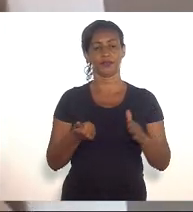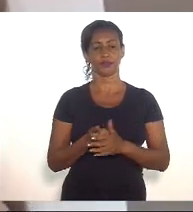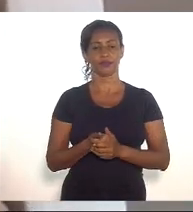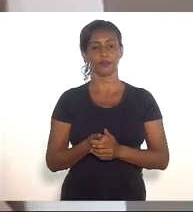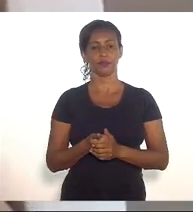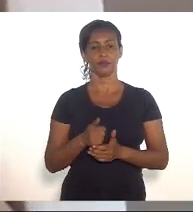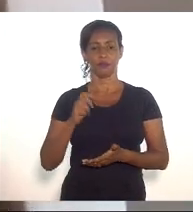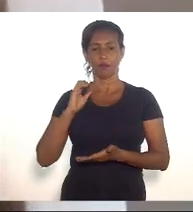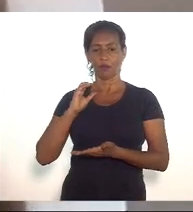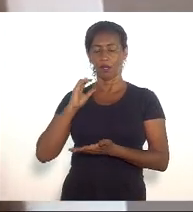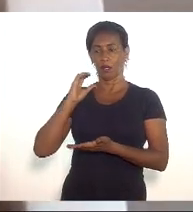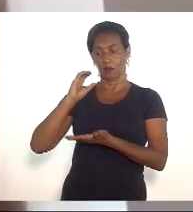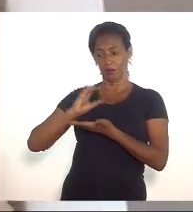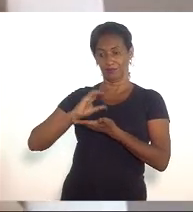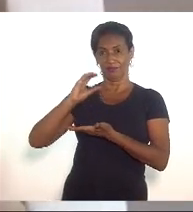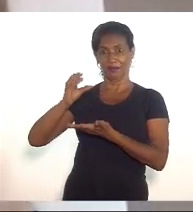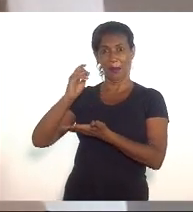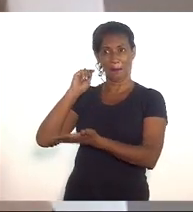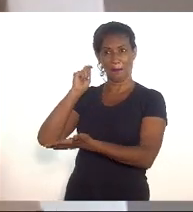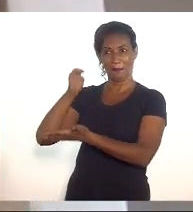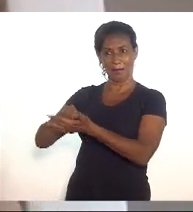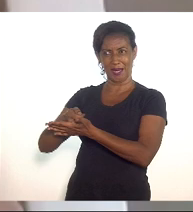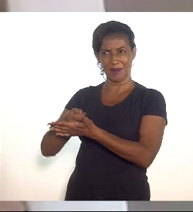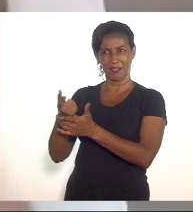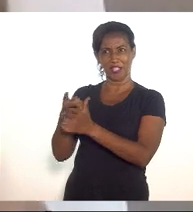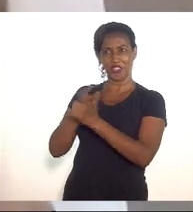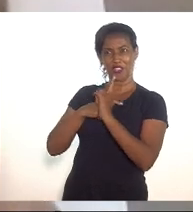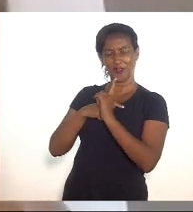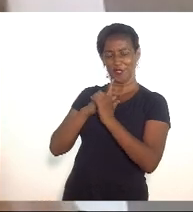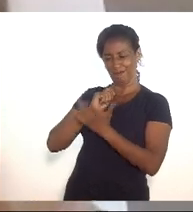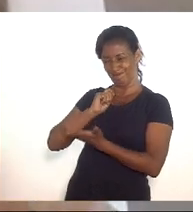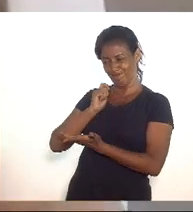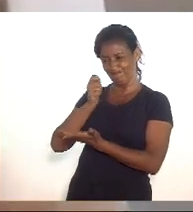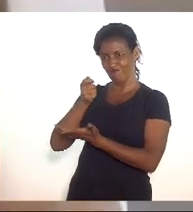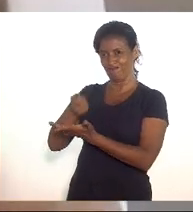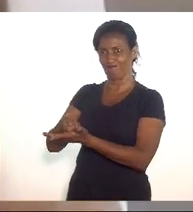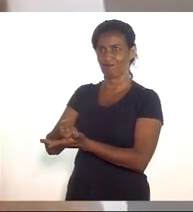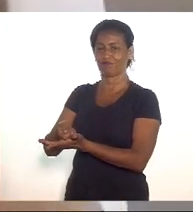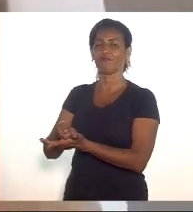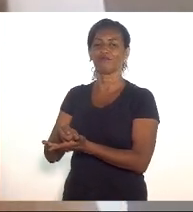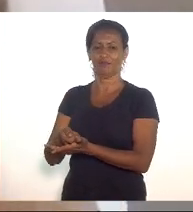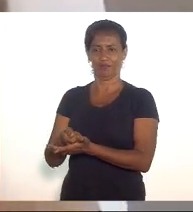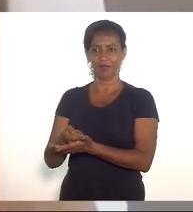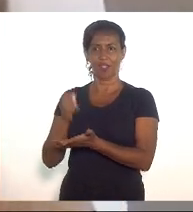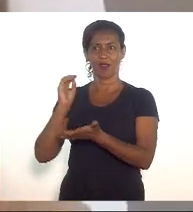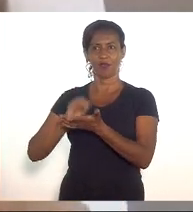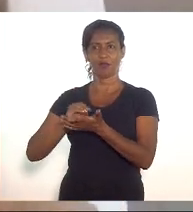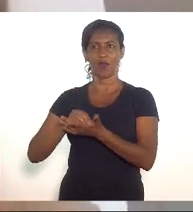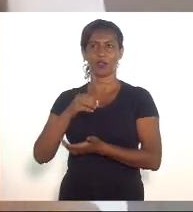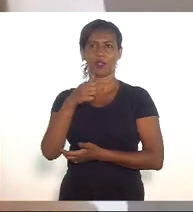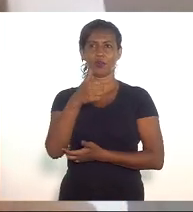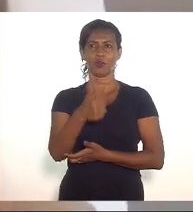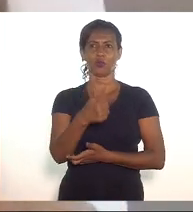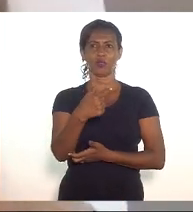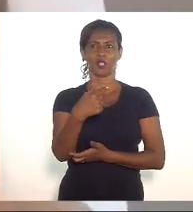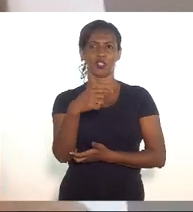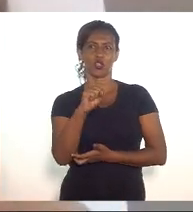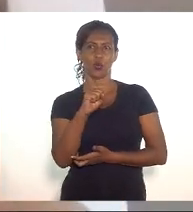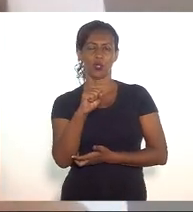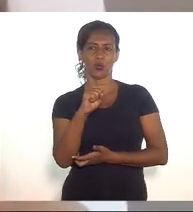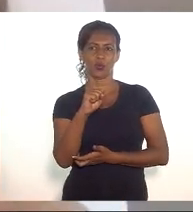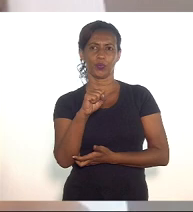do pagamento da dívida atual, já que a gente não aderiu ainda a 178, isso